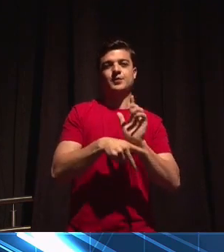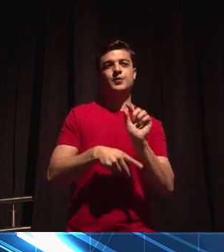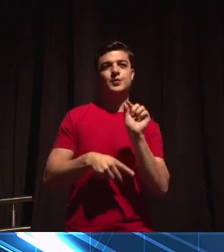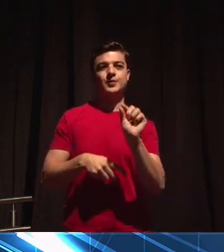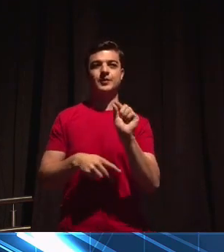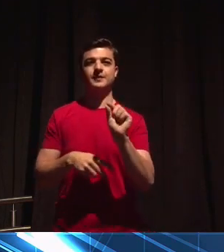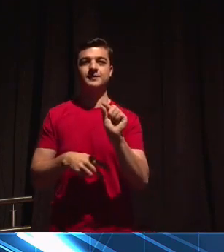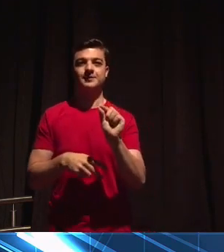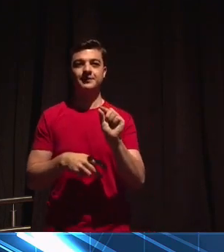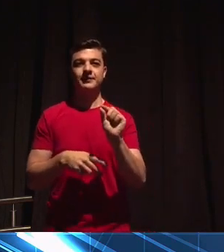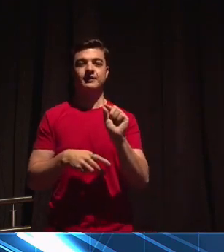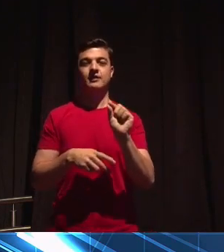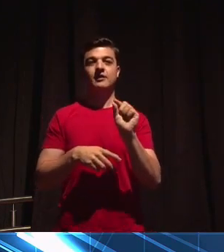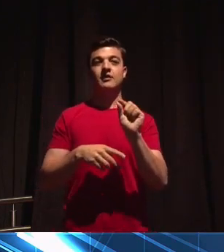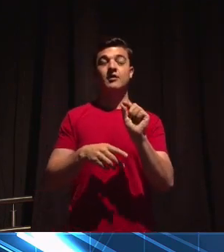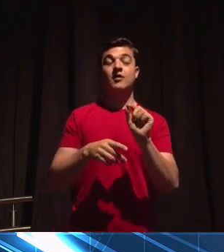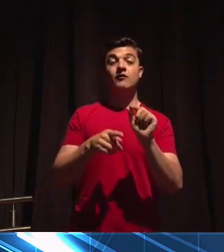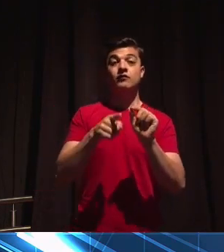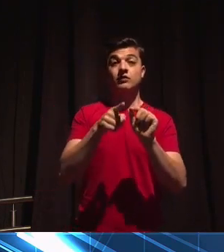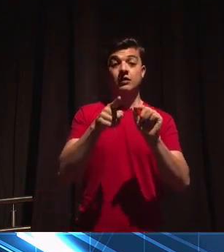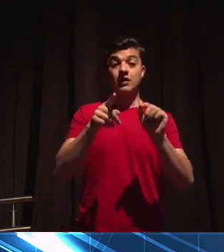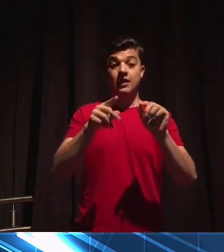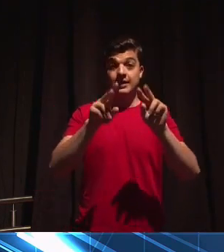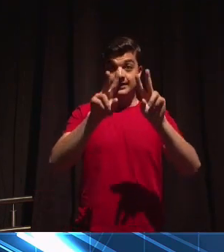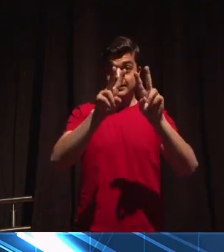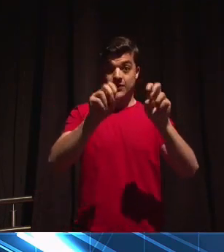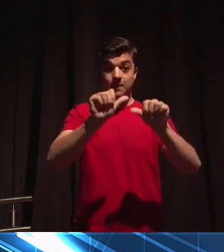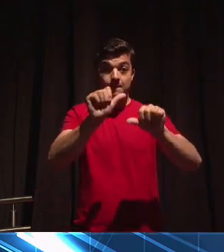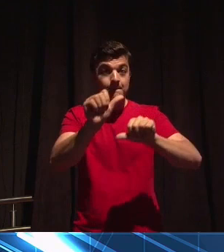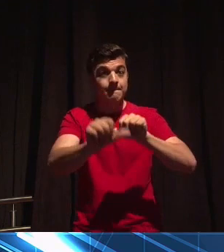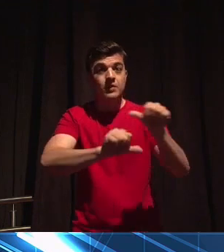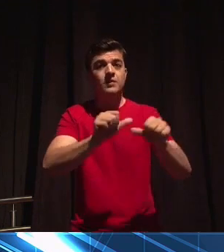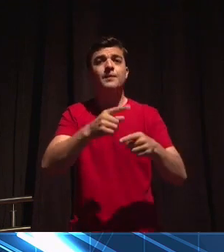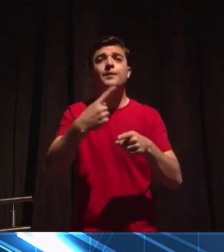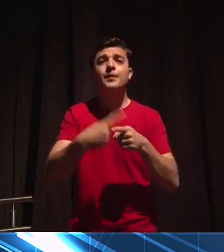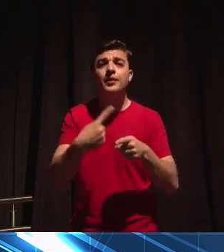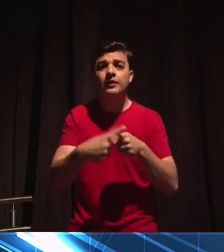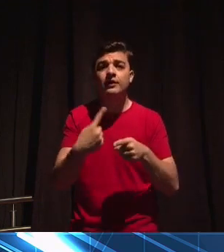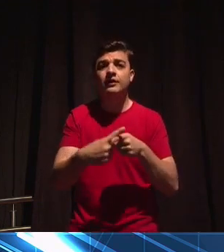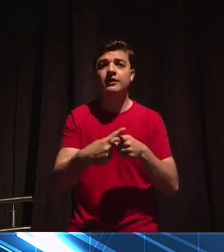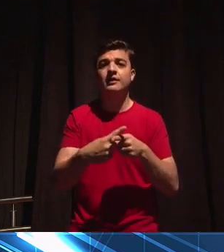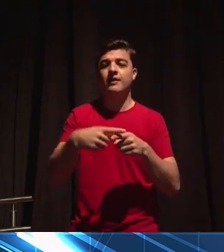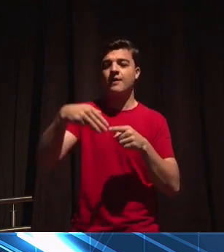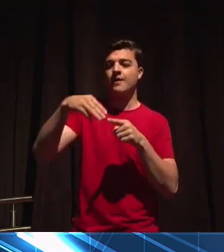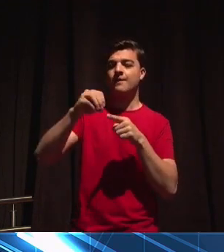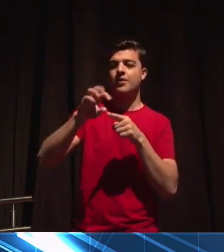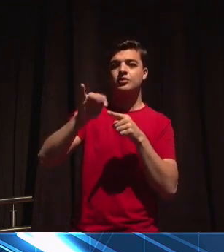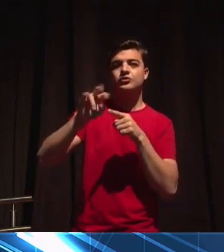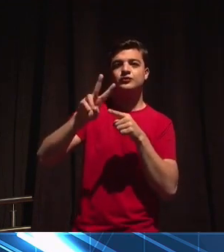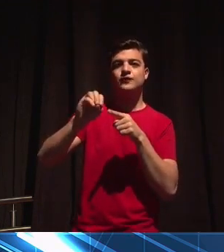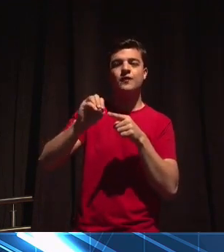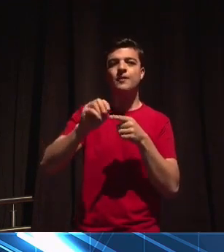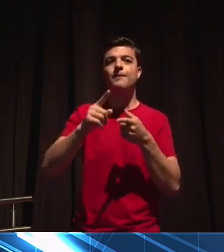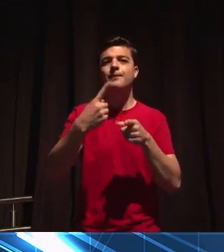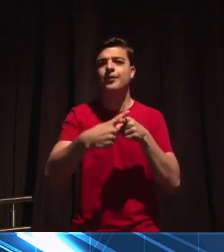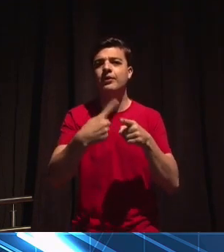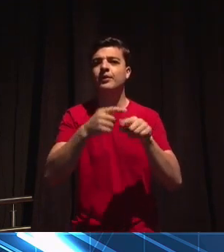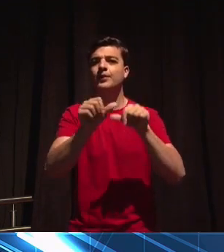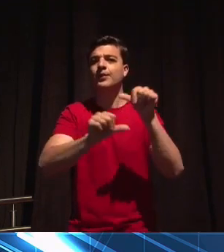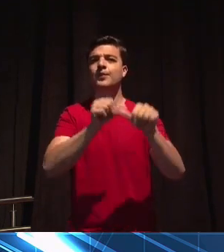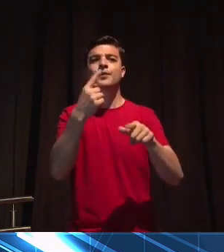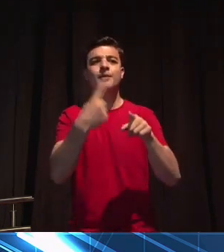para modificar uma classe uma classe deve ter um motivo e apenas um motivo para ser modificada é isso de que se trata o que é a única que é o motivo para mudar